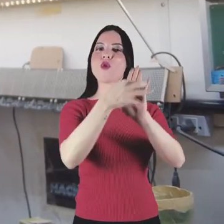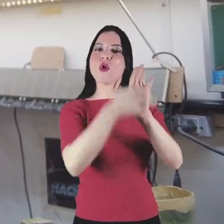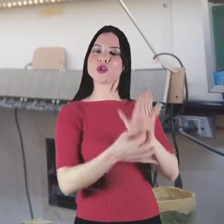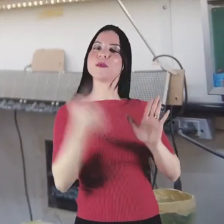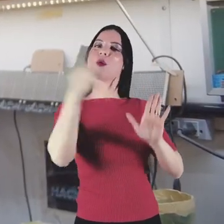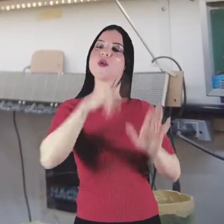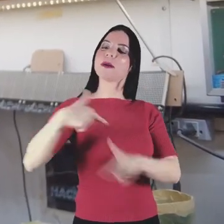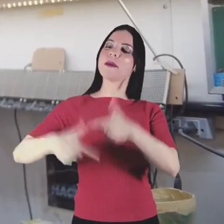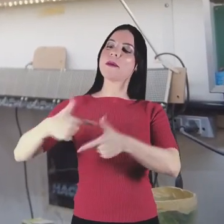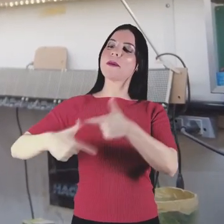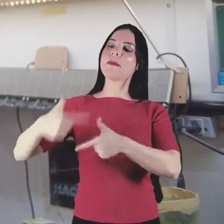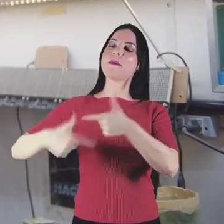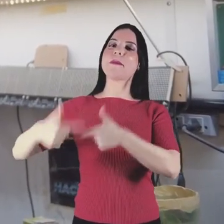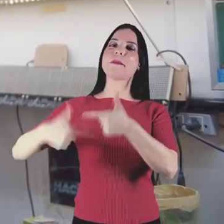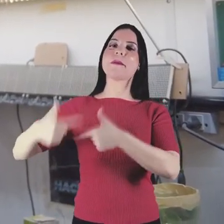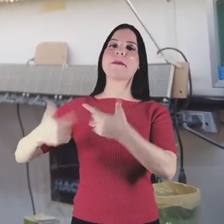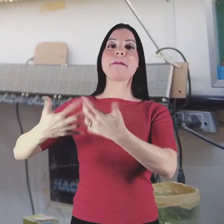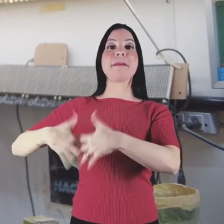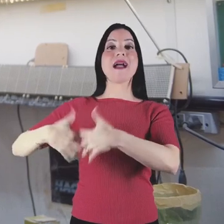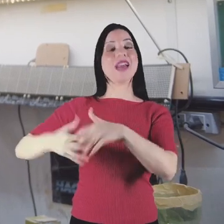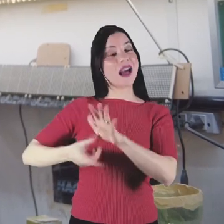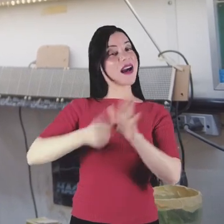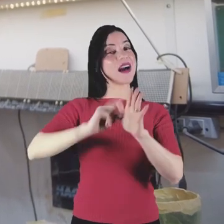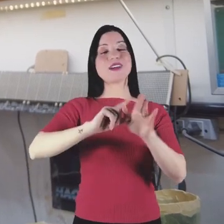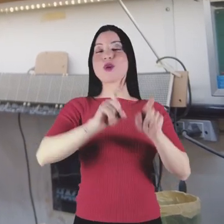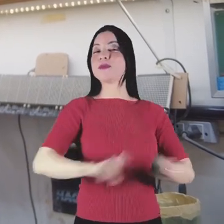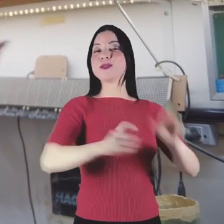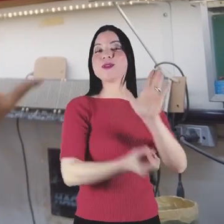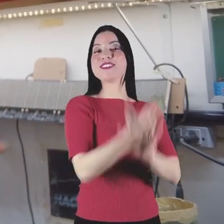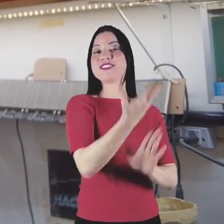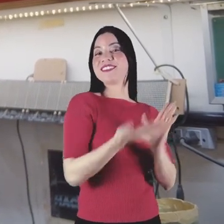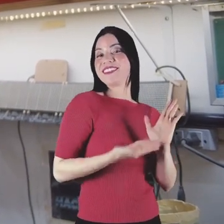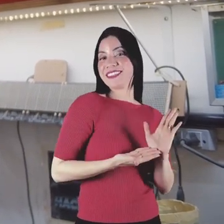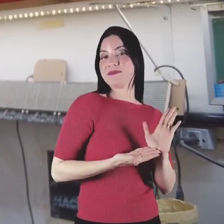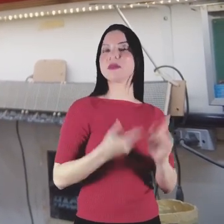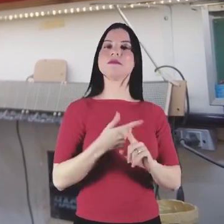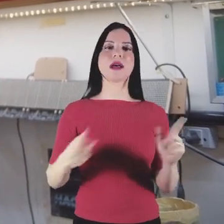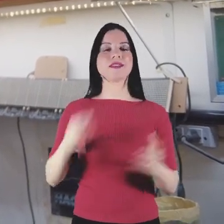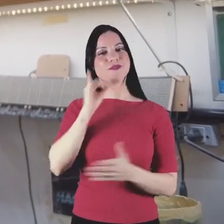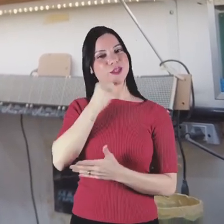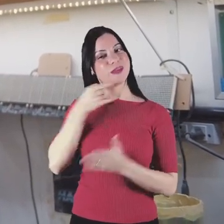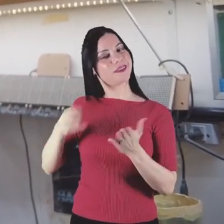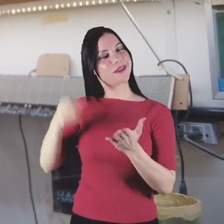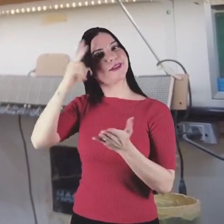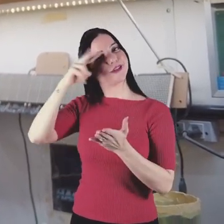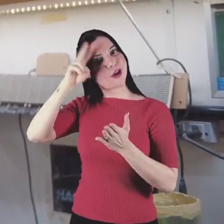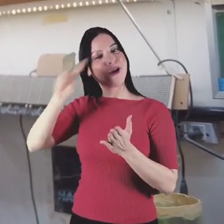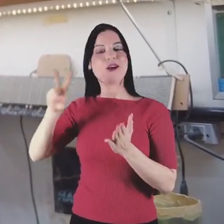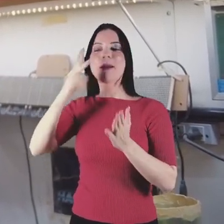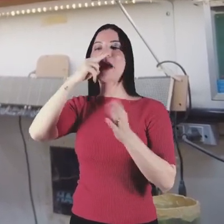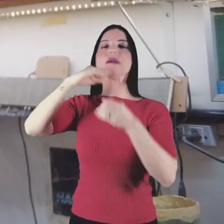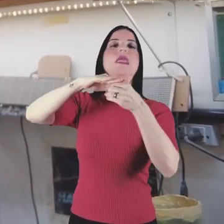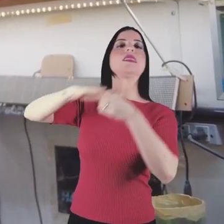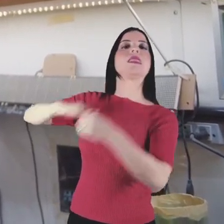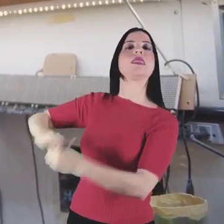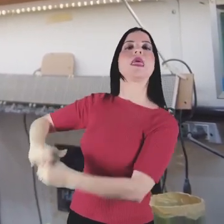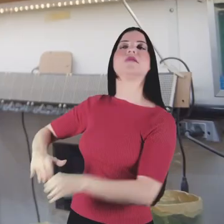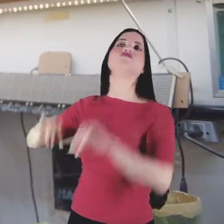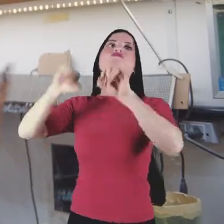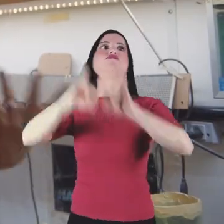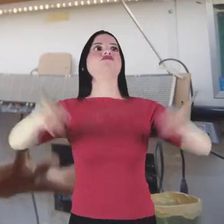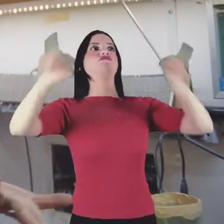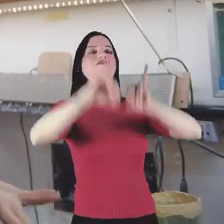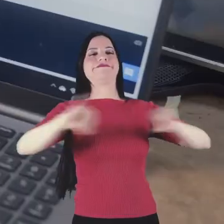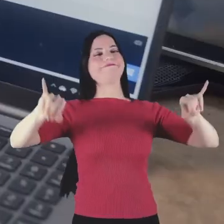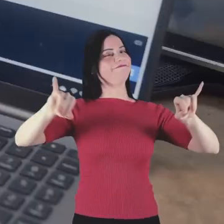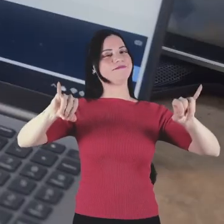pessoa que escreveu um código para ser processado por uma máquina computacional antes mesmo dos computadores existirem. Mas, infelizmente, essa história não é